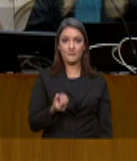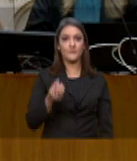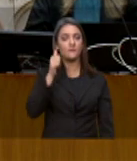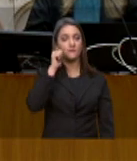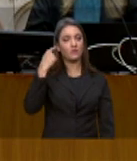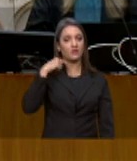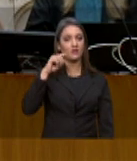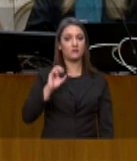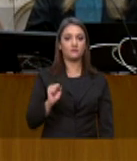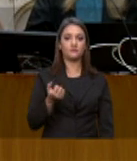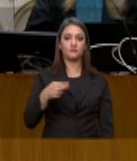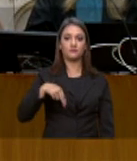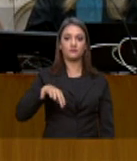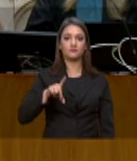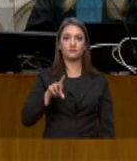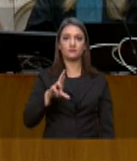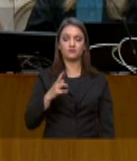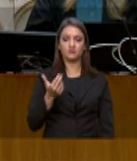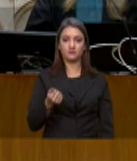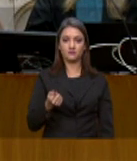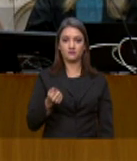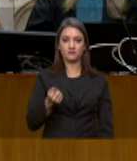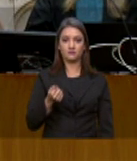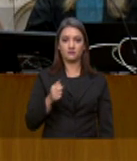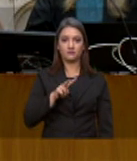Sandra Verônica Curu.